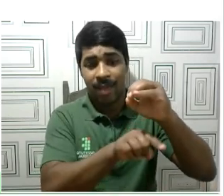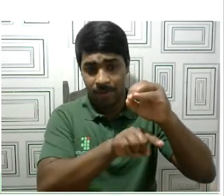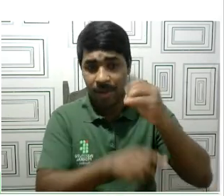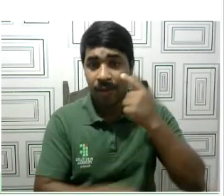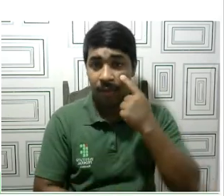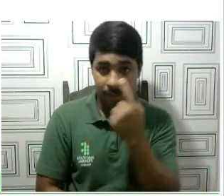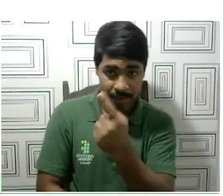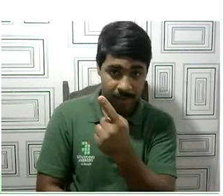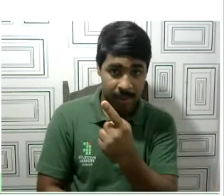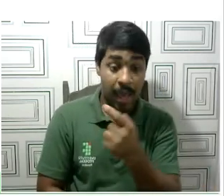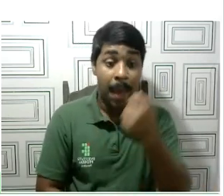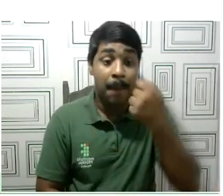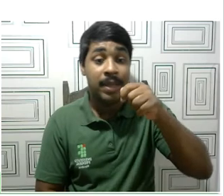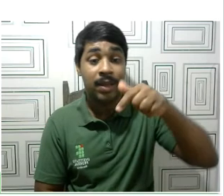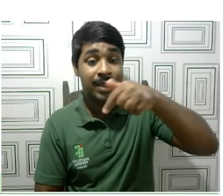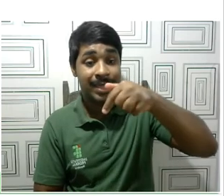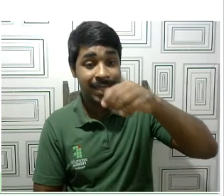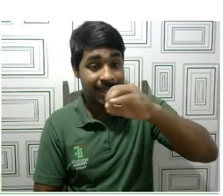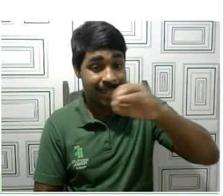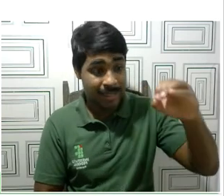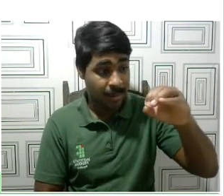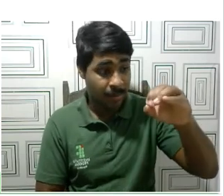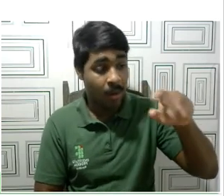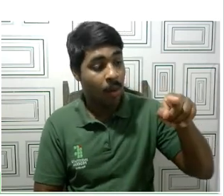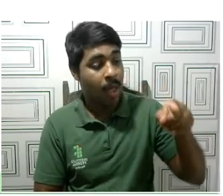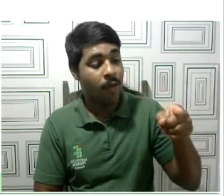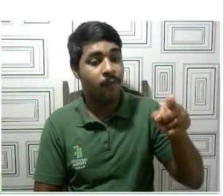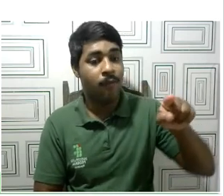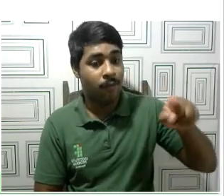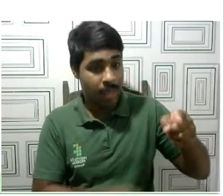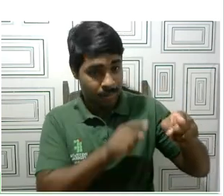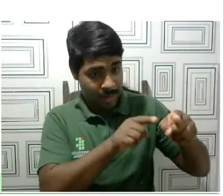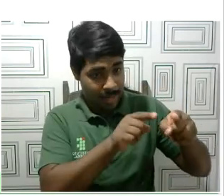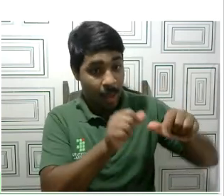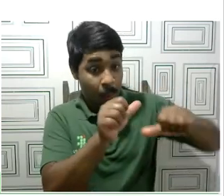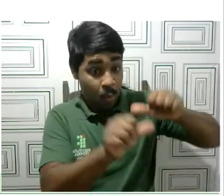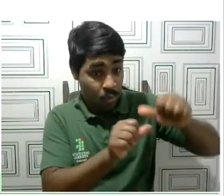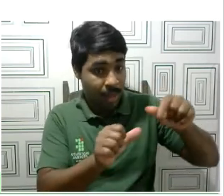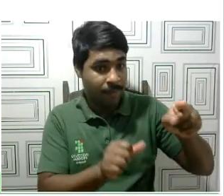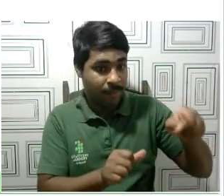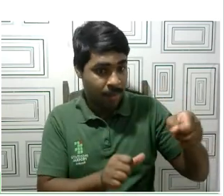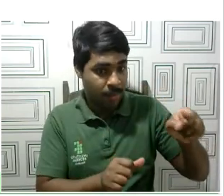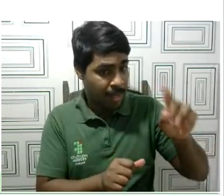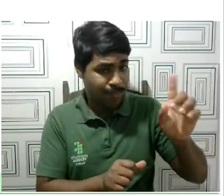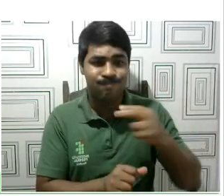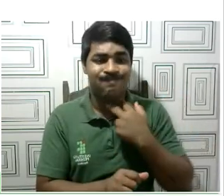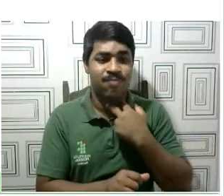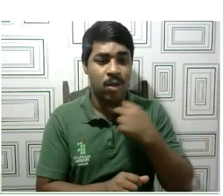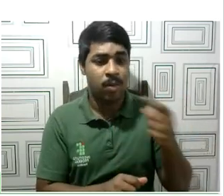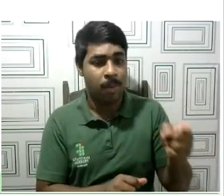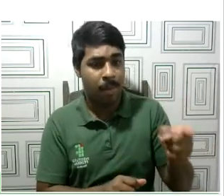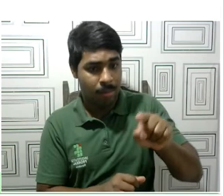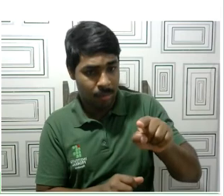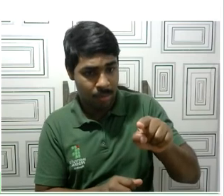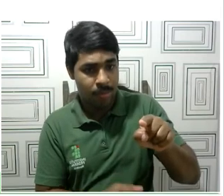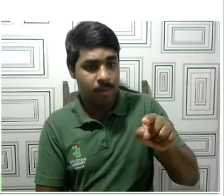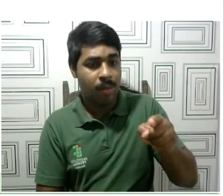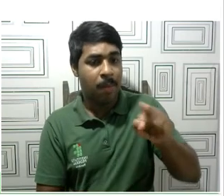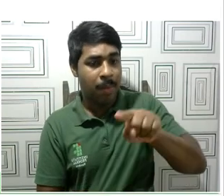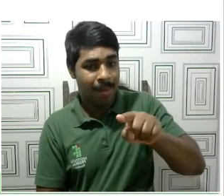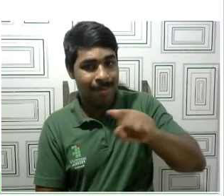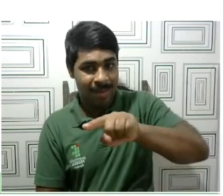a gente tem que deslocar essa vírgula até o 7. Deslocar até o 7, tá? Não pode parar aqui no 70, porque vai ficar